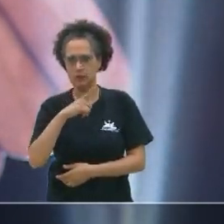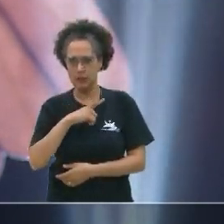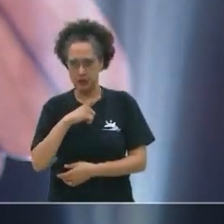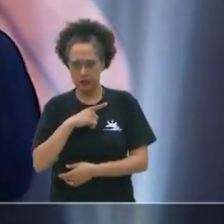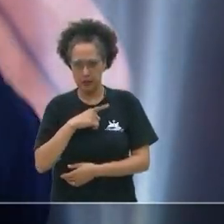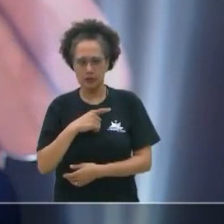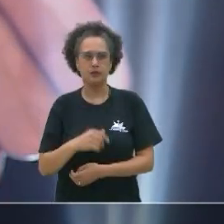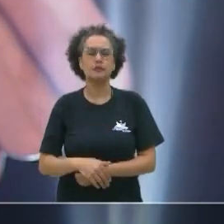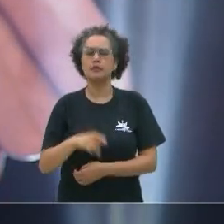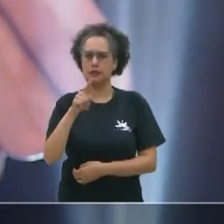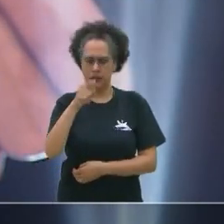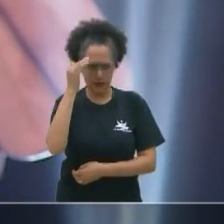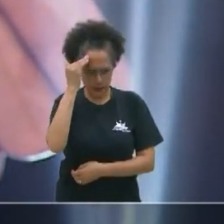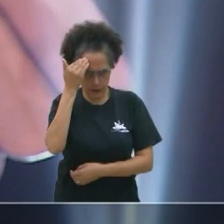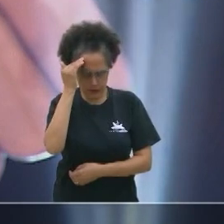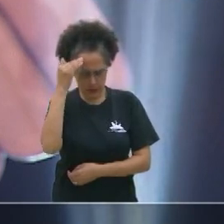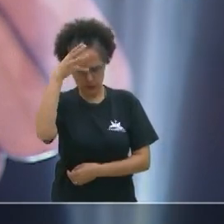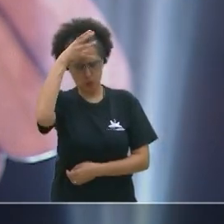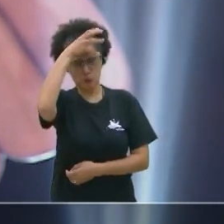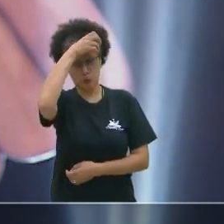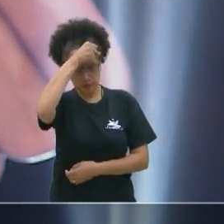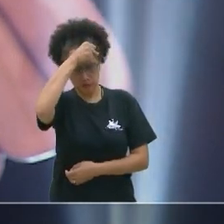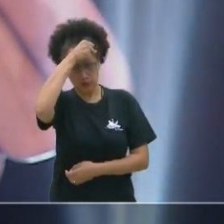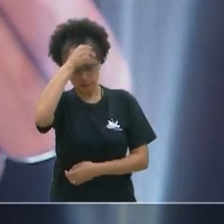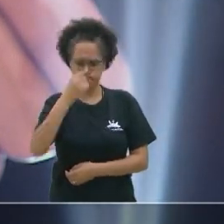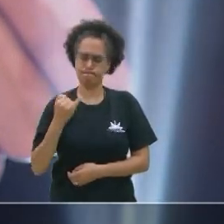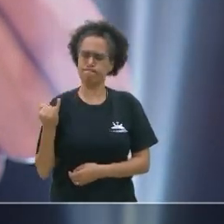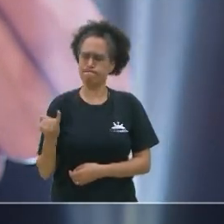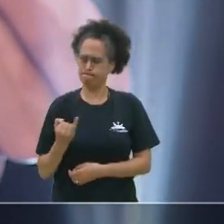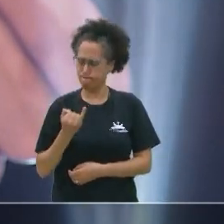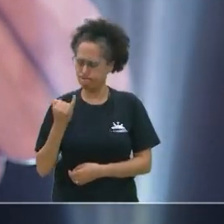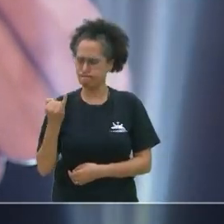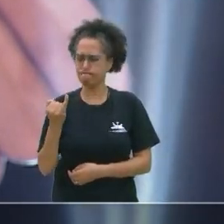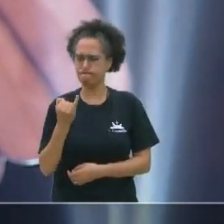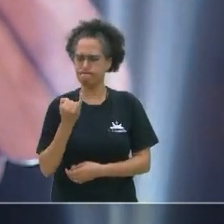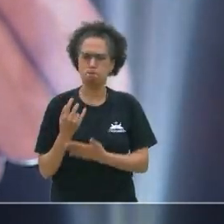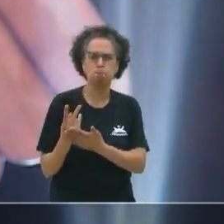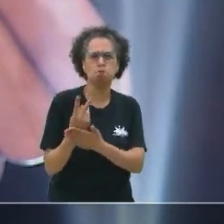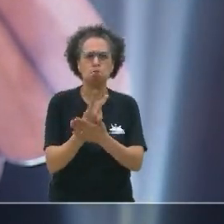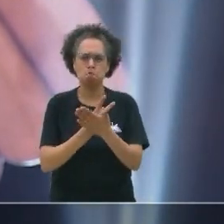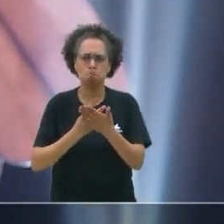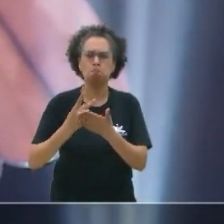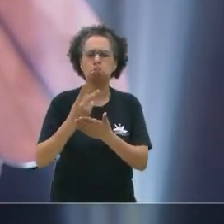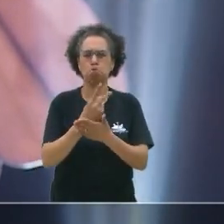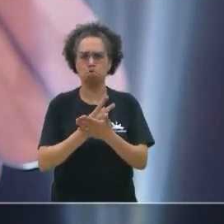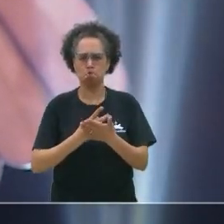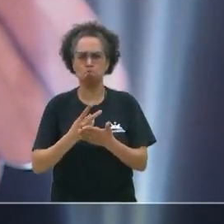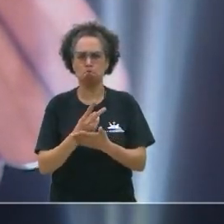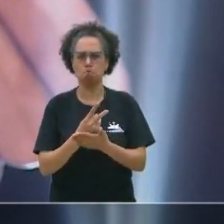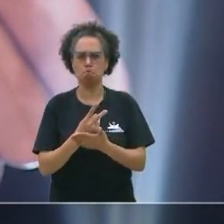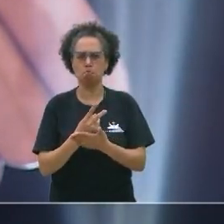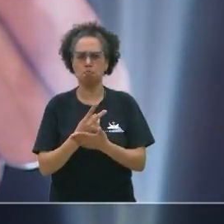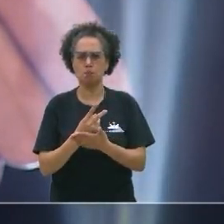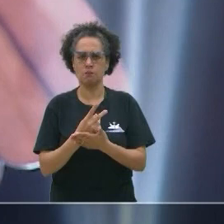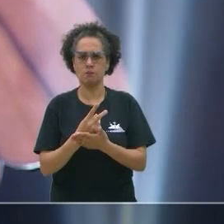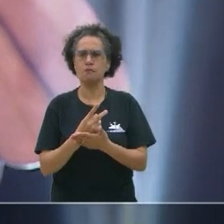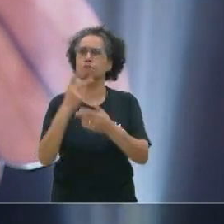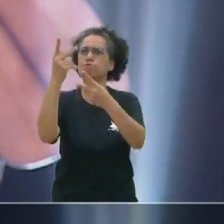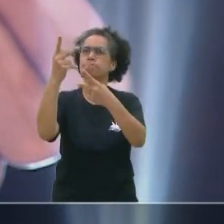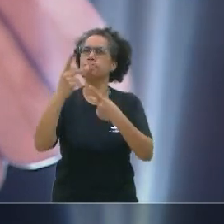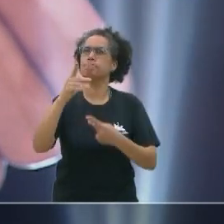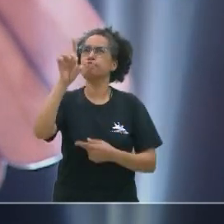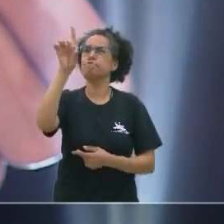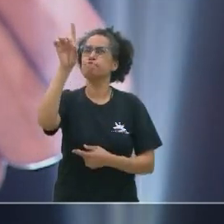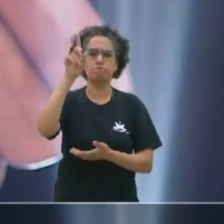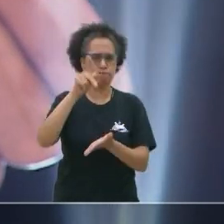Tem entendido, compreendido a importância de buscar, né, a presença de Deus, as